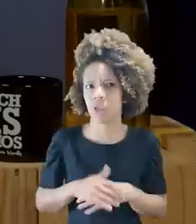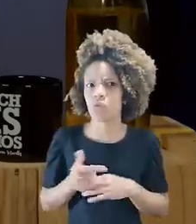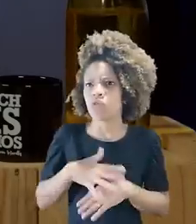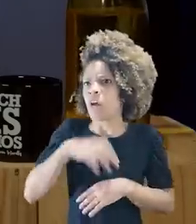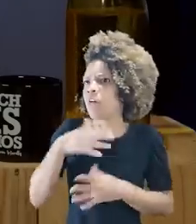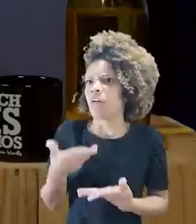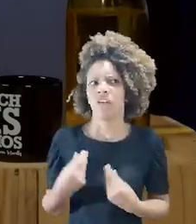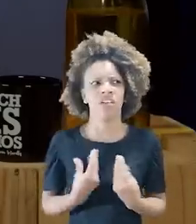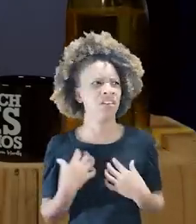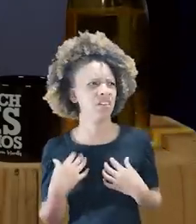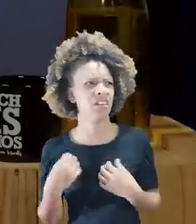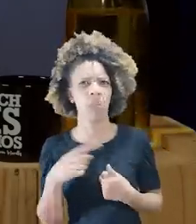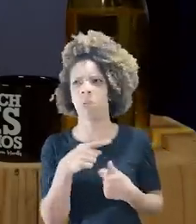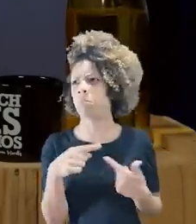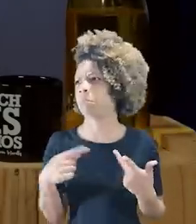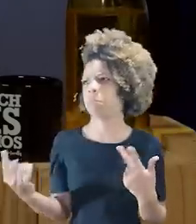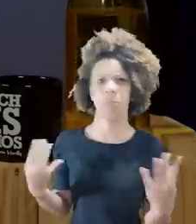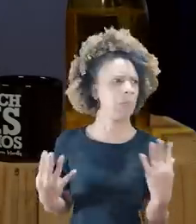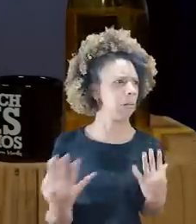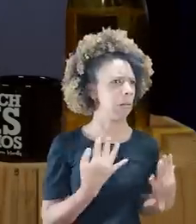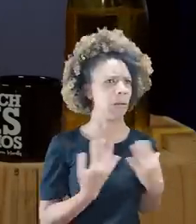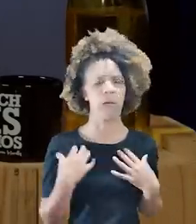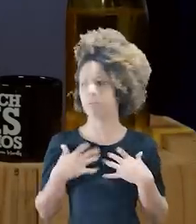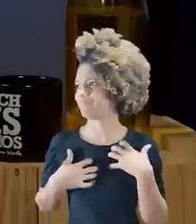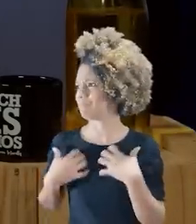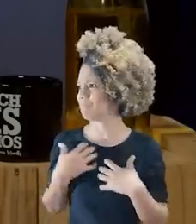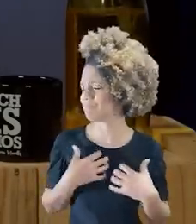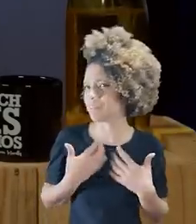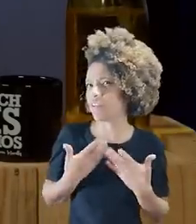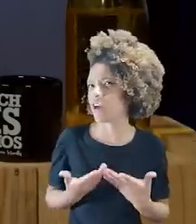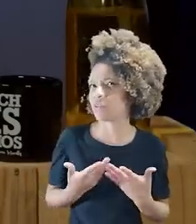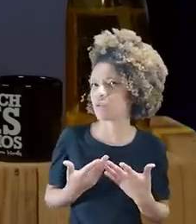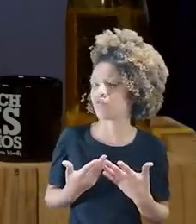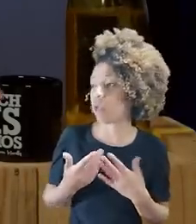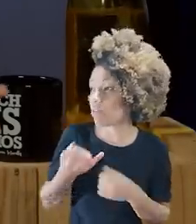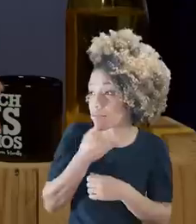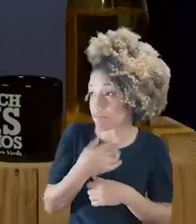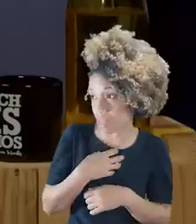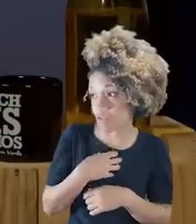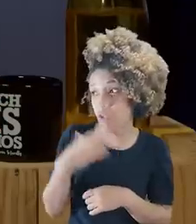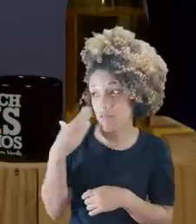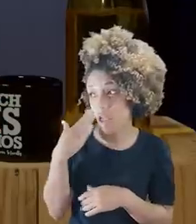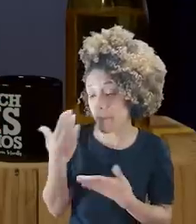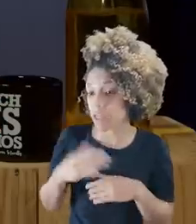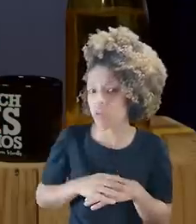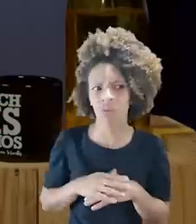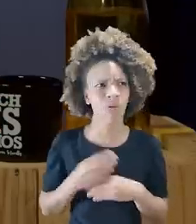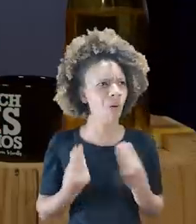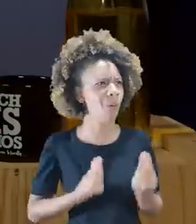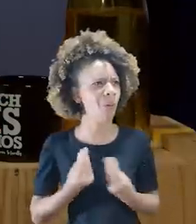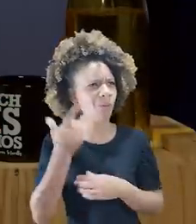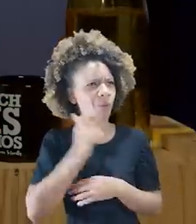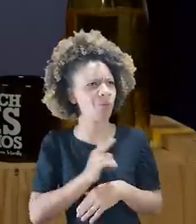respirava então eu acho que isso tudo foi eh Foi me foi me deixando triste sabe e eu eu fui falando gente como é que eu